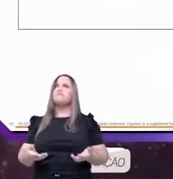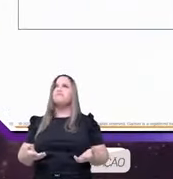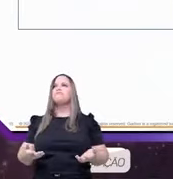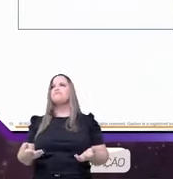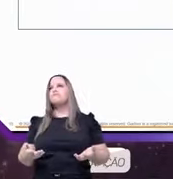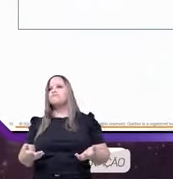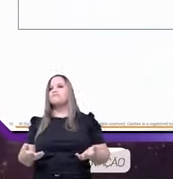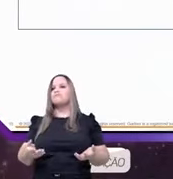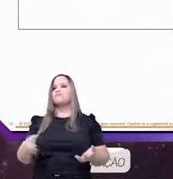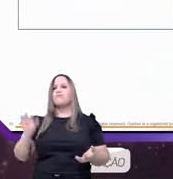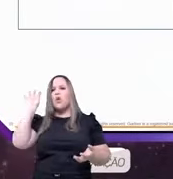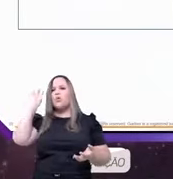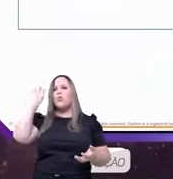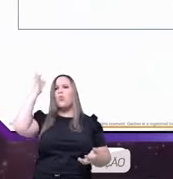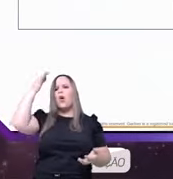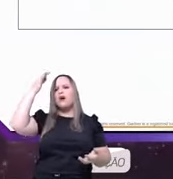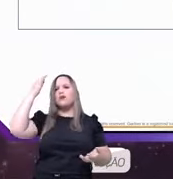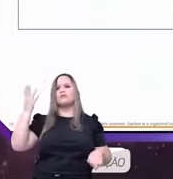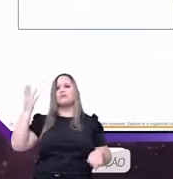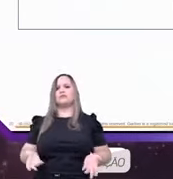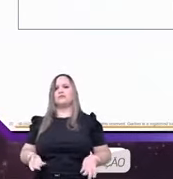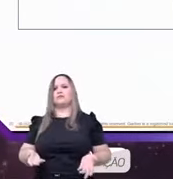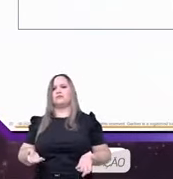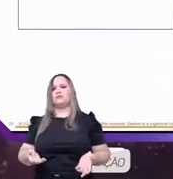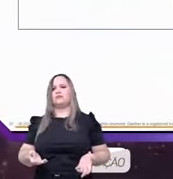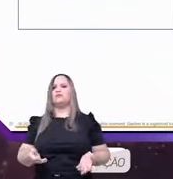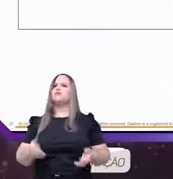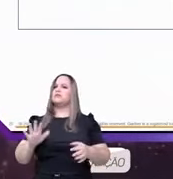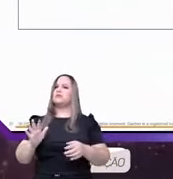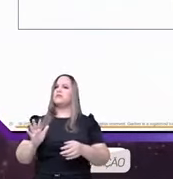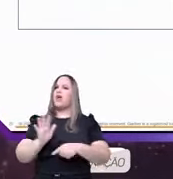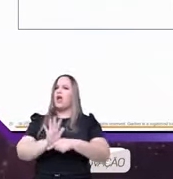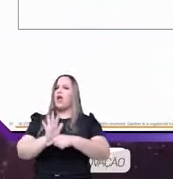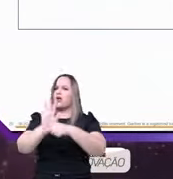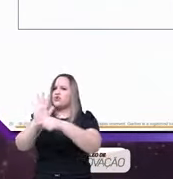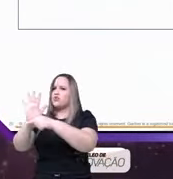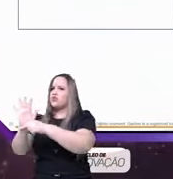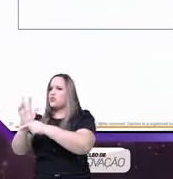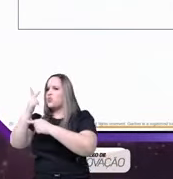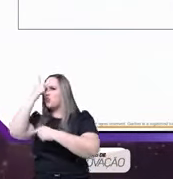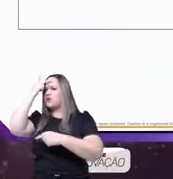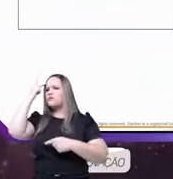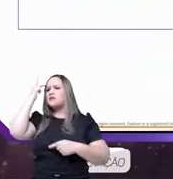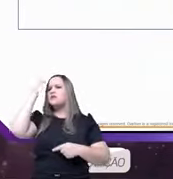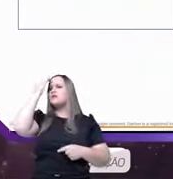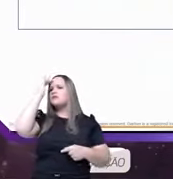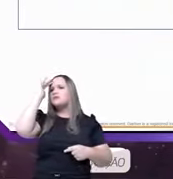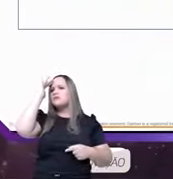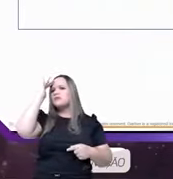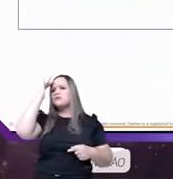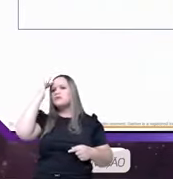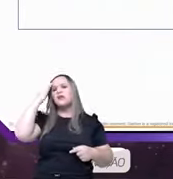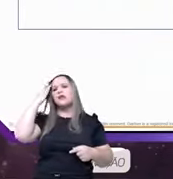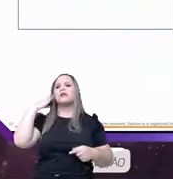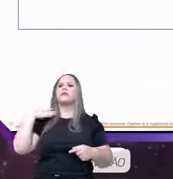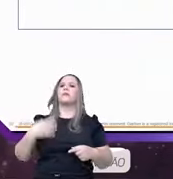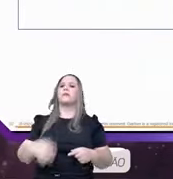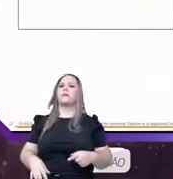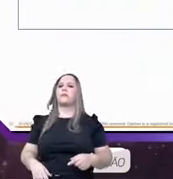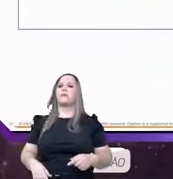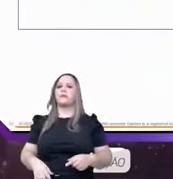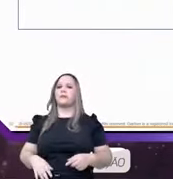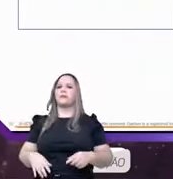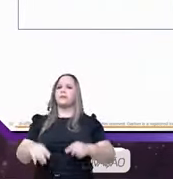o ágil? Não explico o ágil. Ajuda as pessoas a entender. Uma das áreas que existe